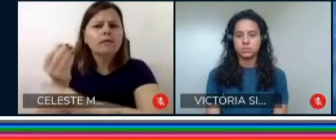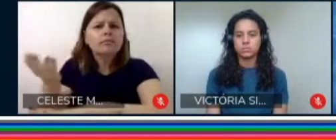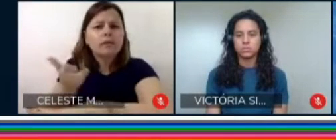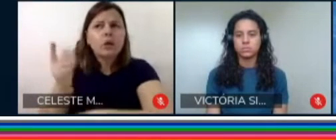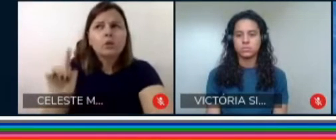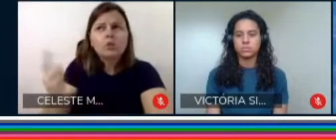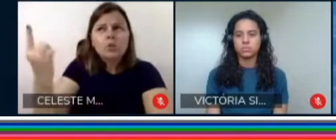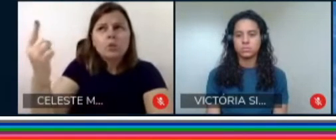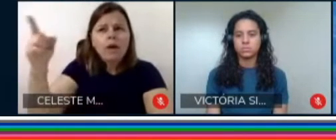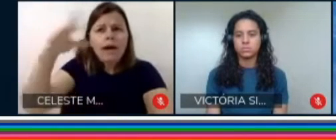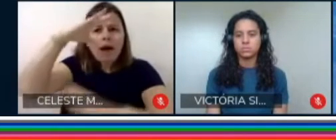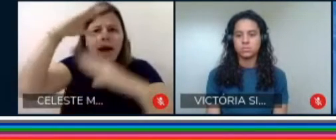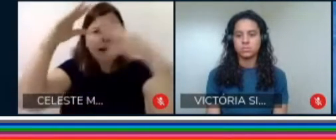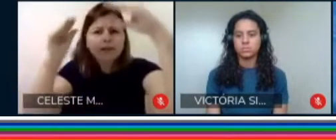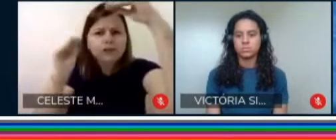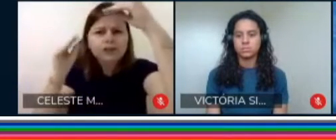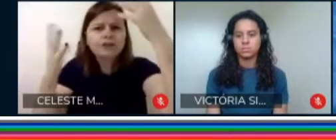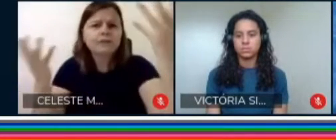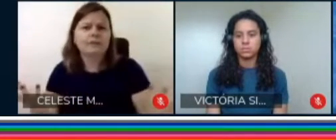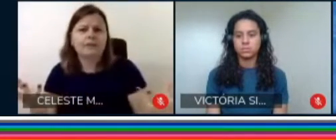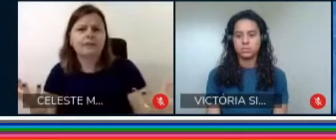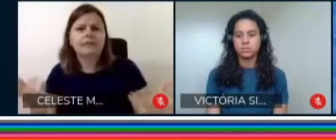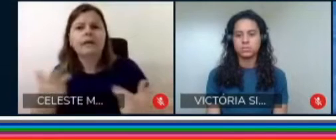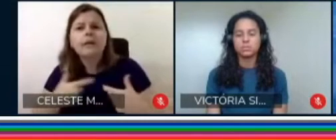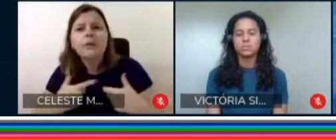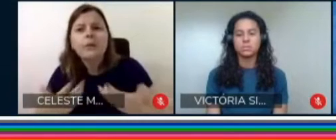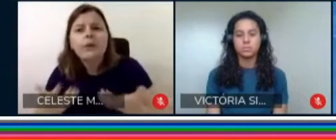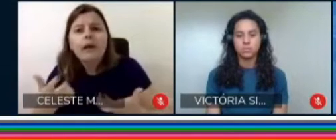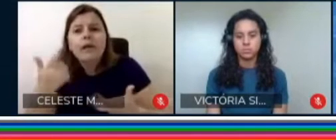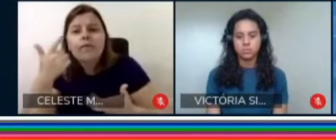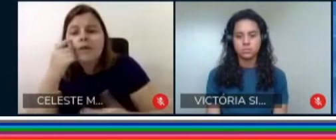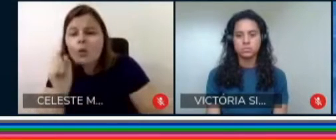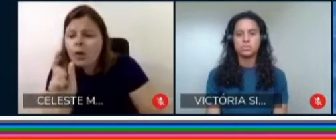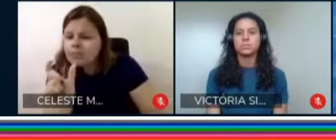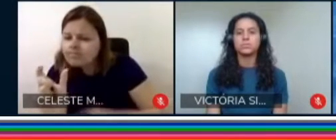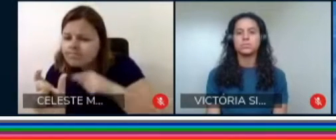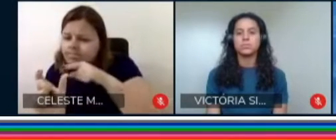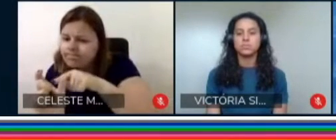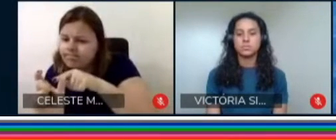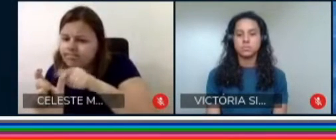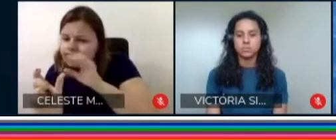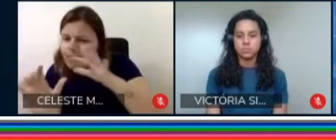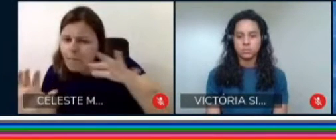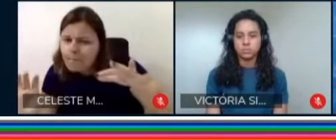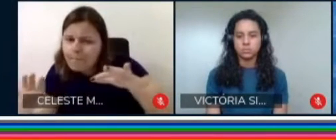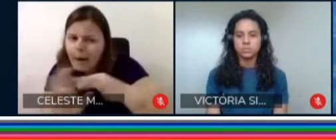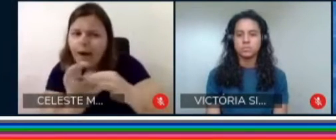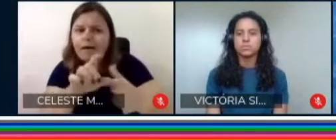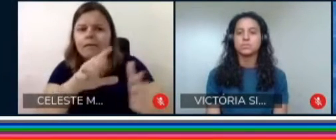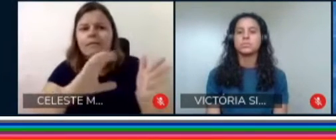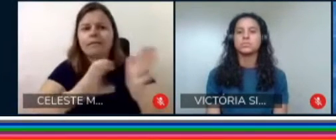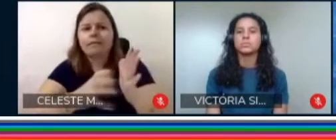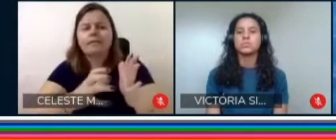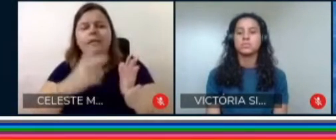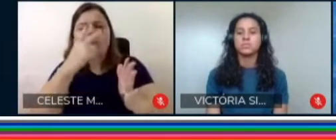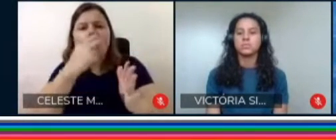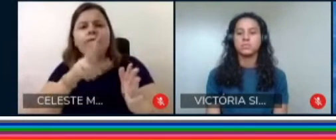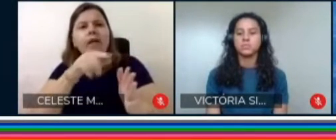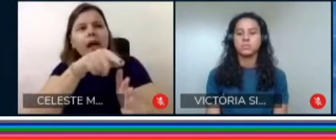então eu determino qual é o termo que vai fazer, que vai dizer para a base de dados exatamente o que eu estou